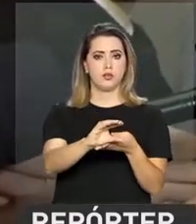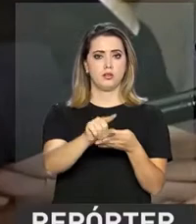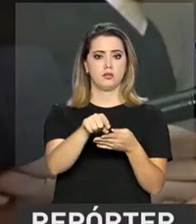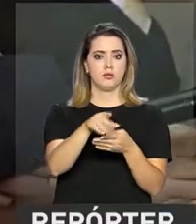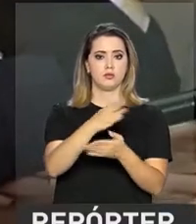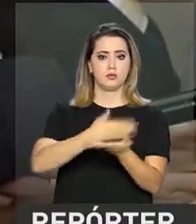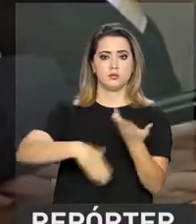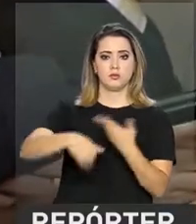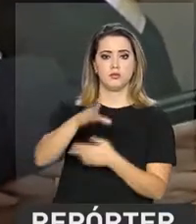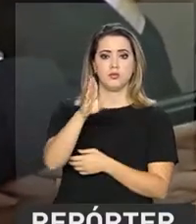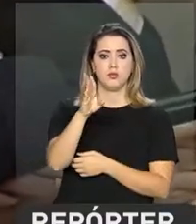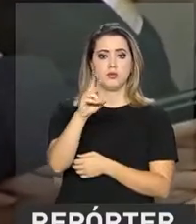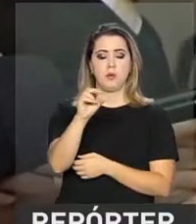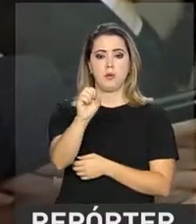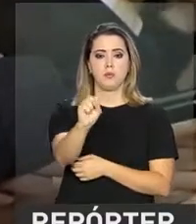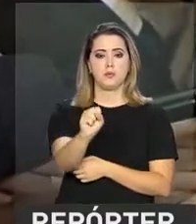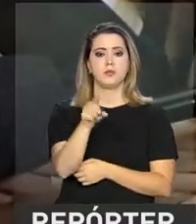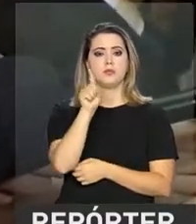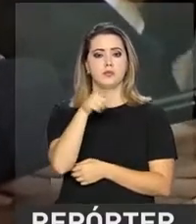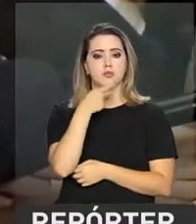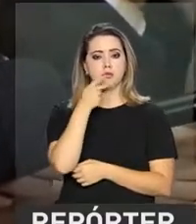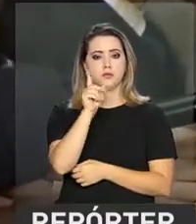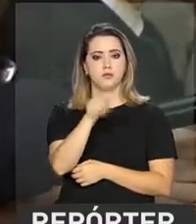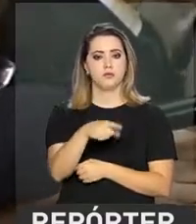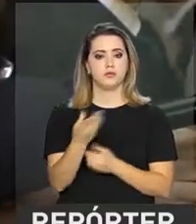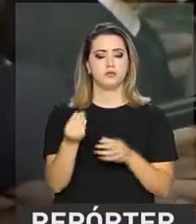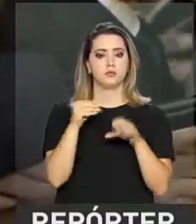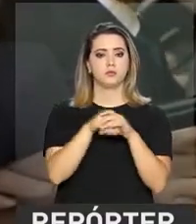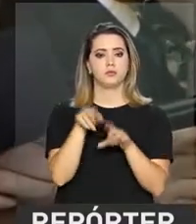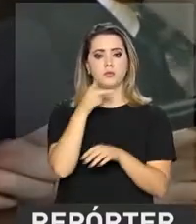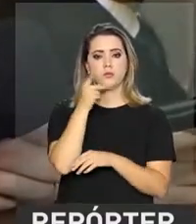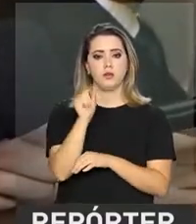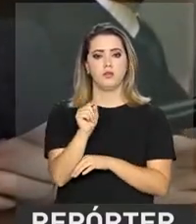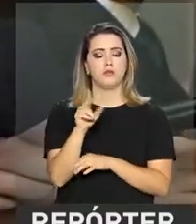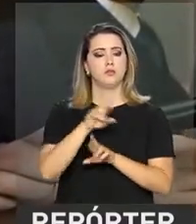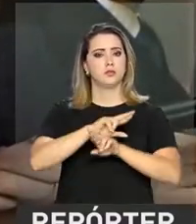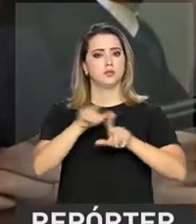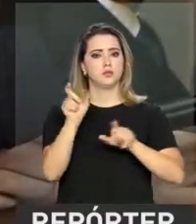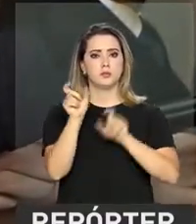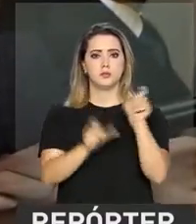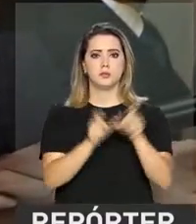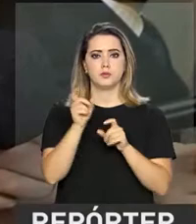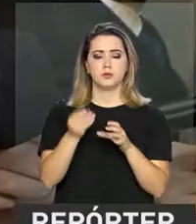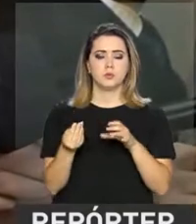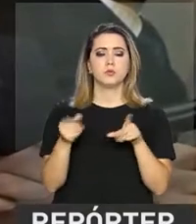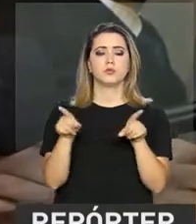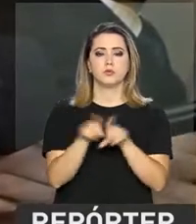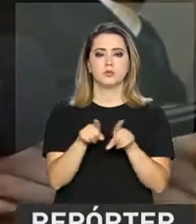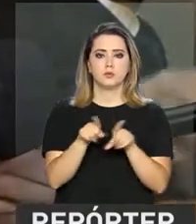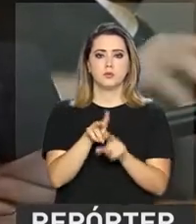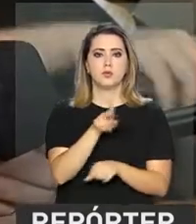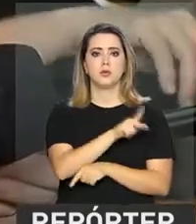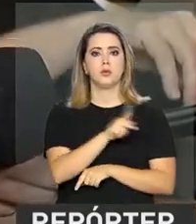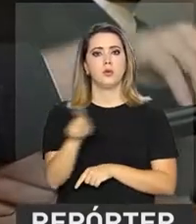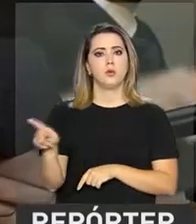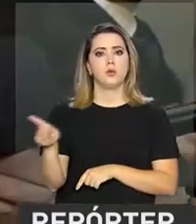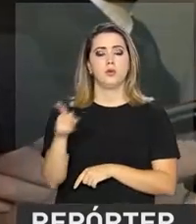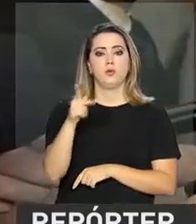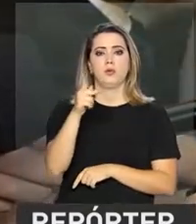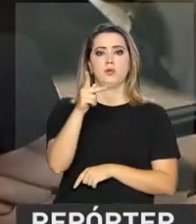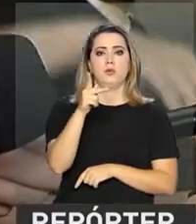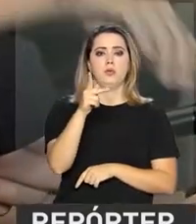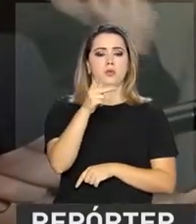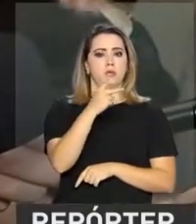os BRICS. Isto foi mencionado por vários, entre os quais o presidente Putin, né? Então, eu penso